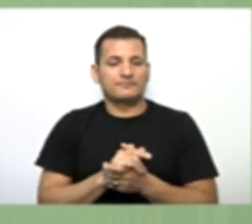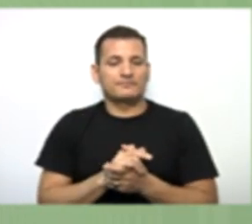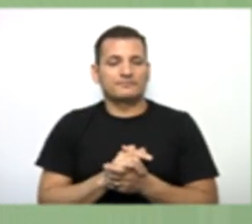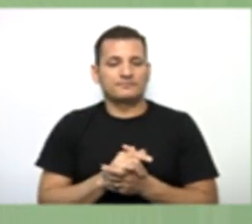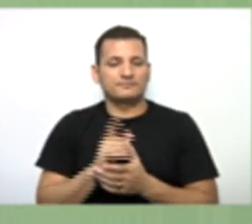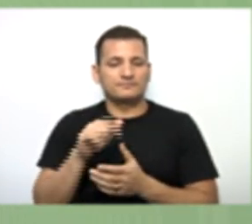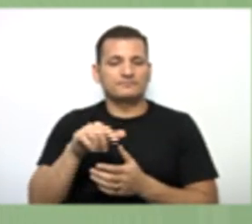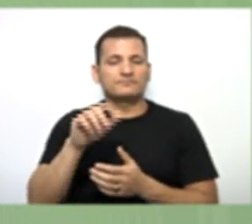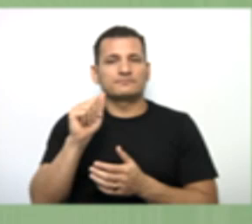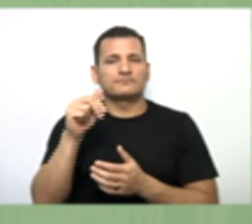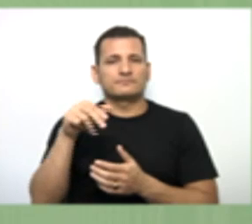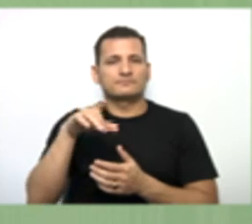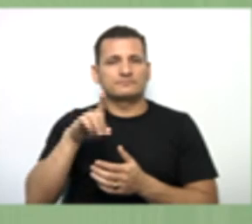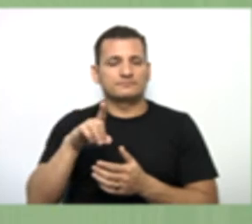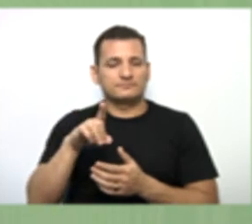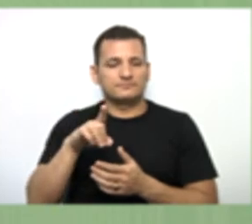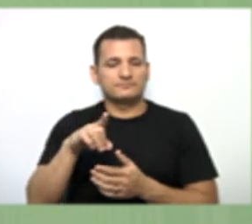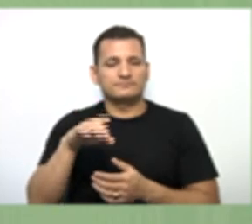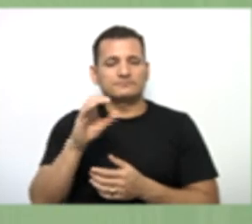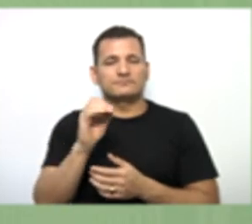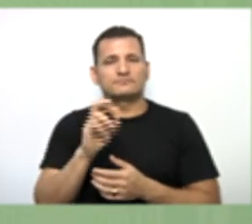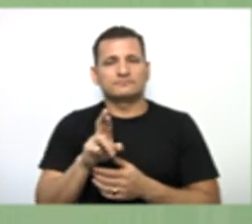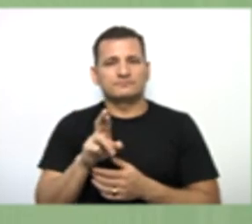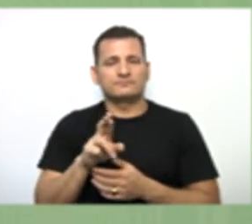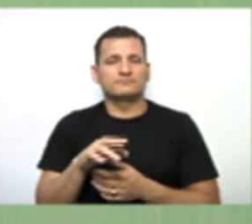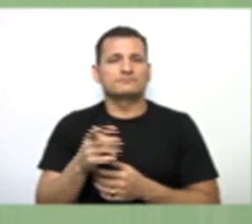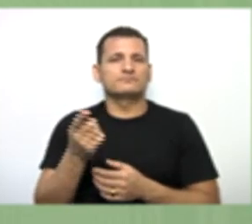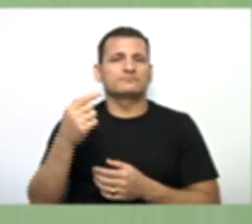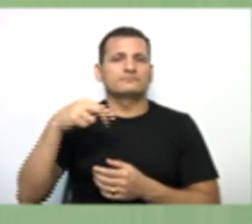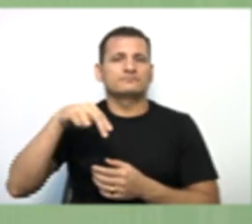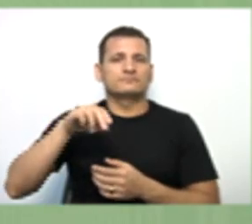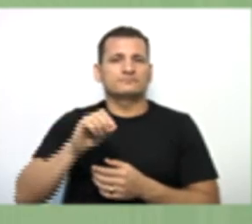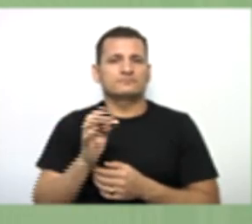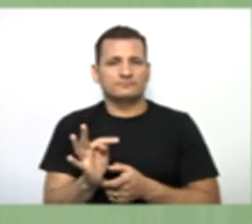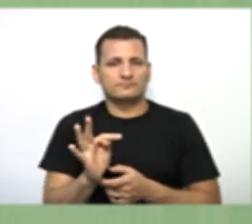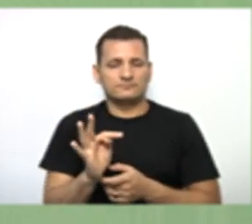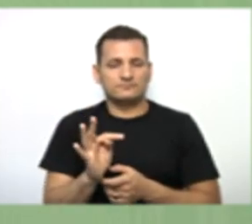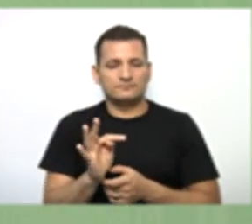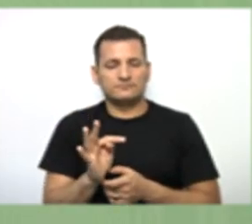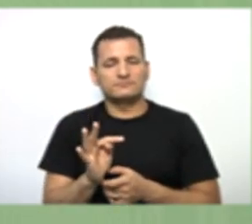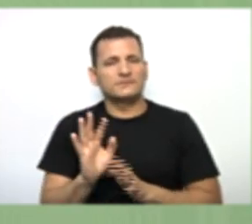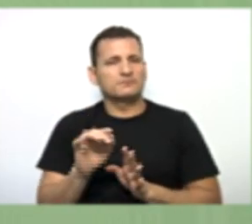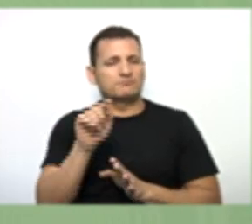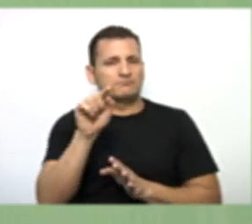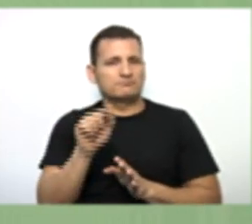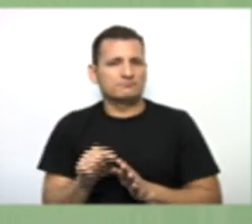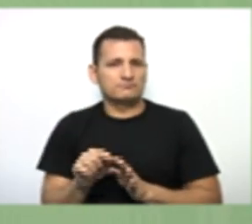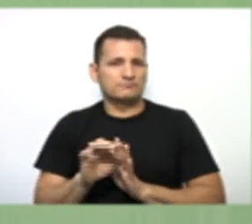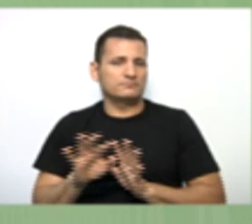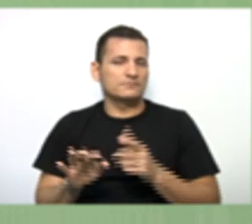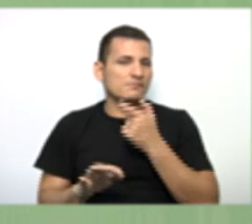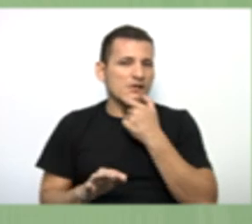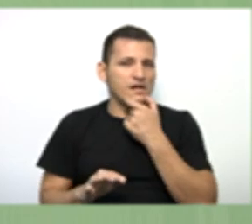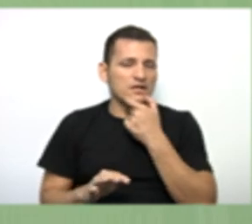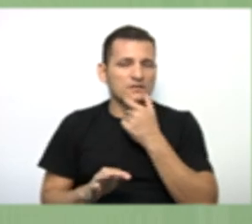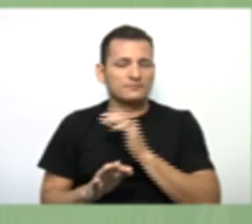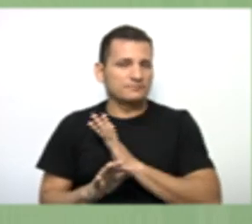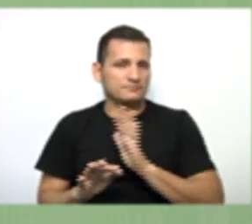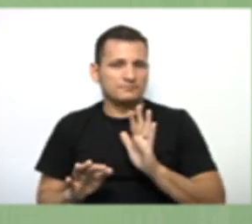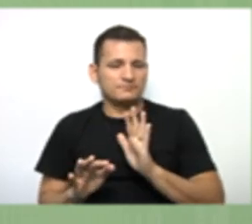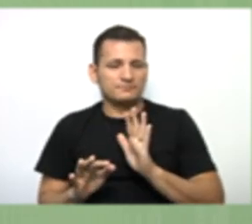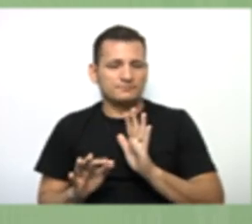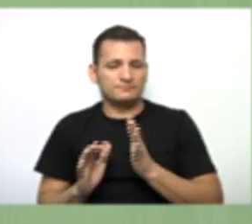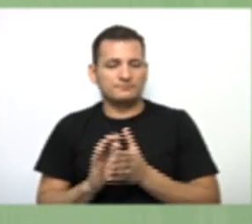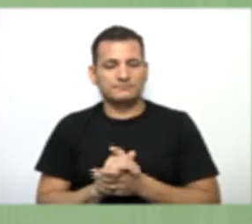lógico, o OU lógico e o NÃO lógico. Só que a gente está falando aqui no inglês, né? AND,